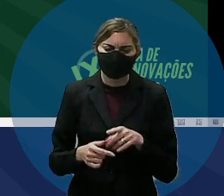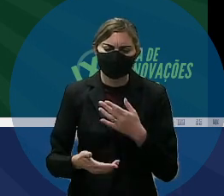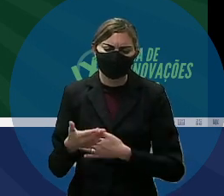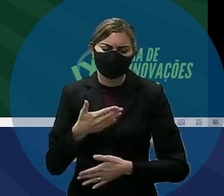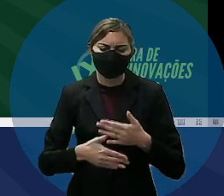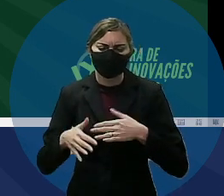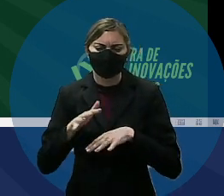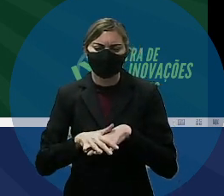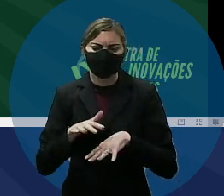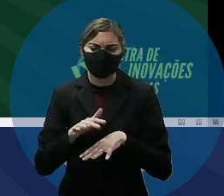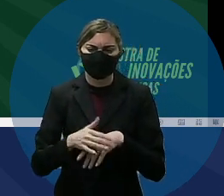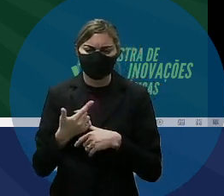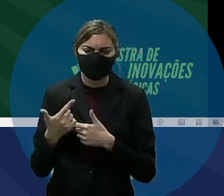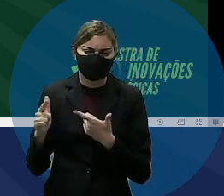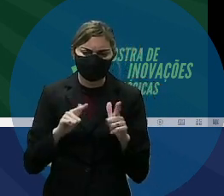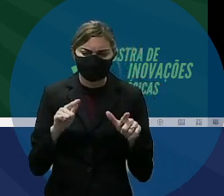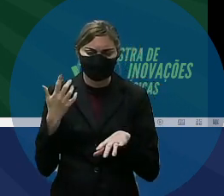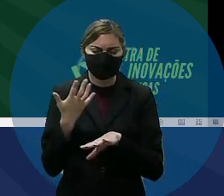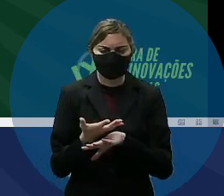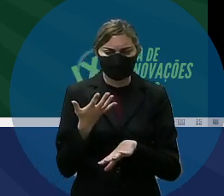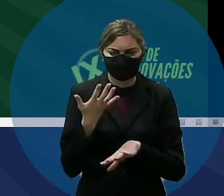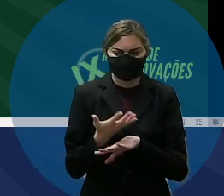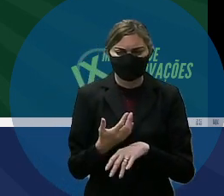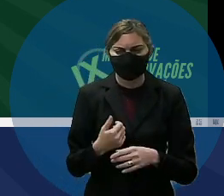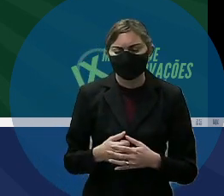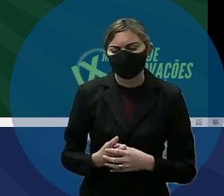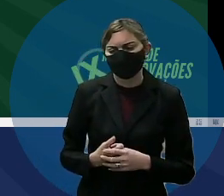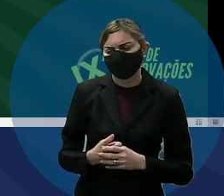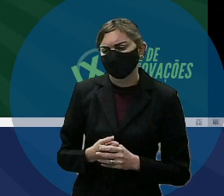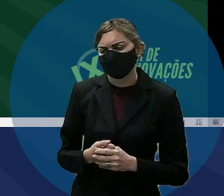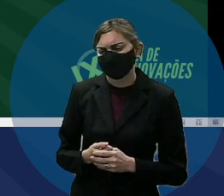matemática com outras disciplinas.